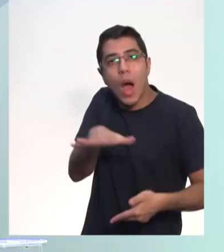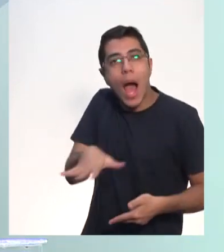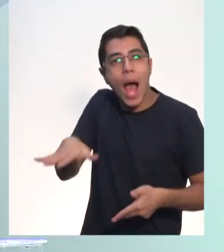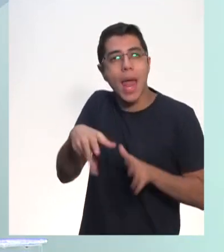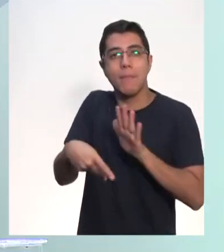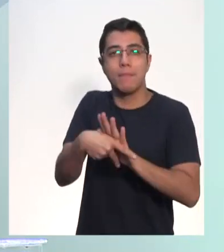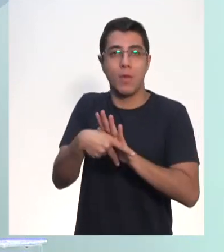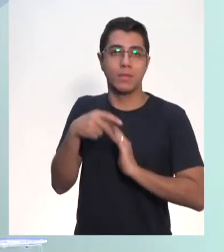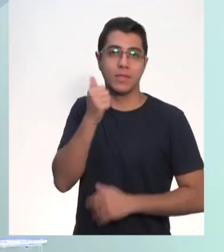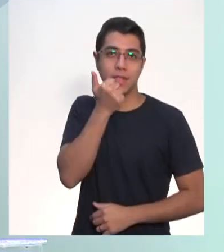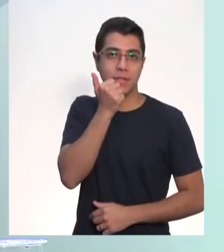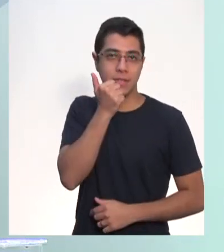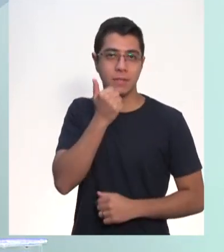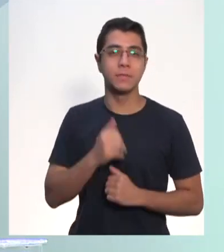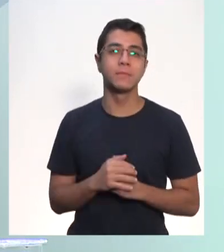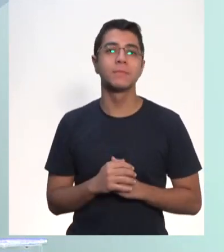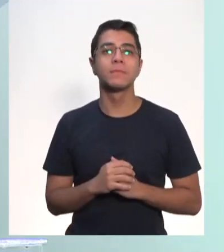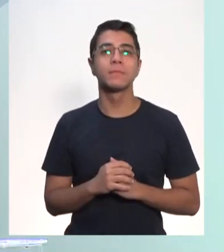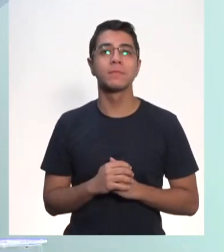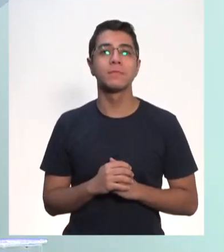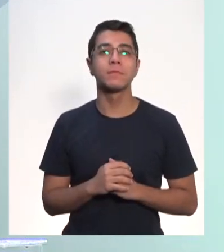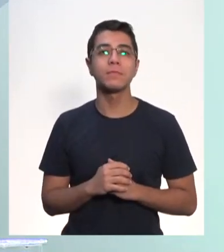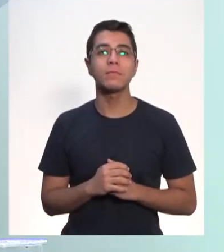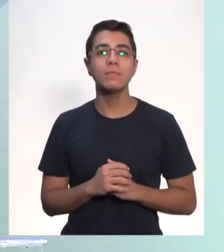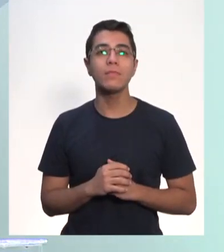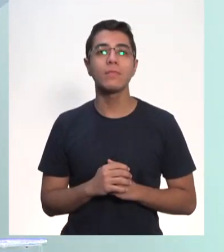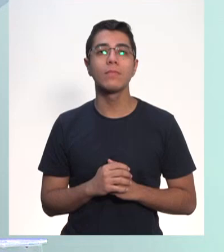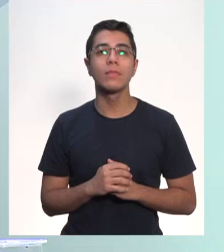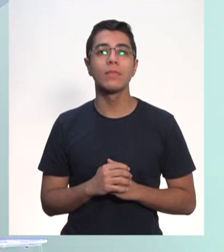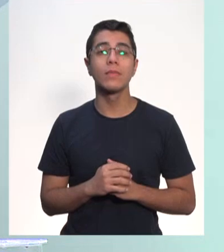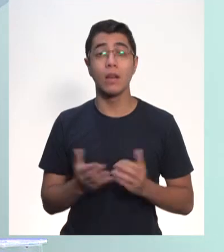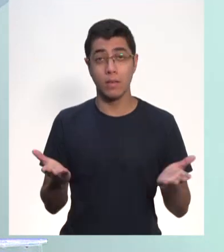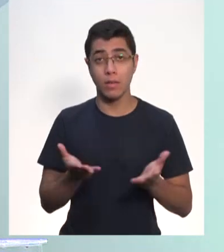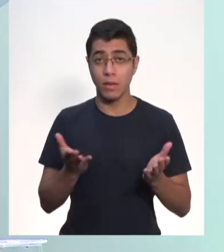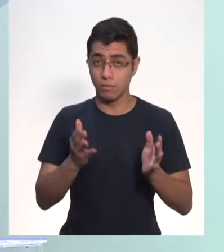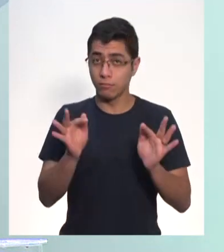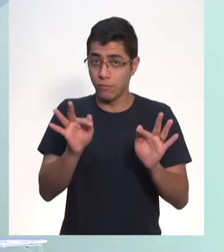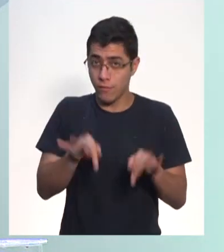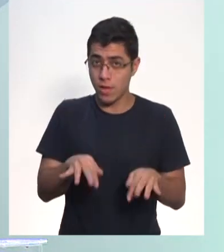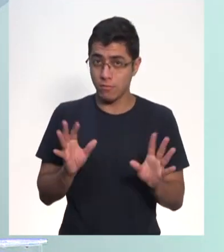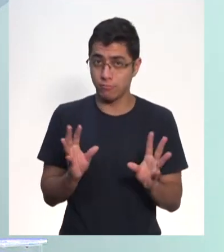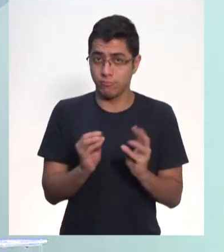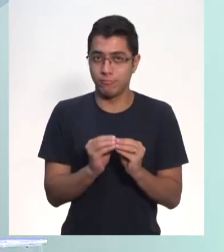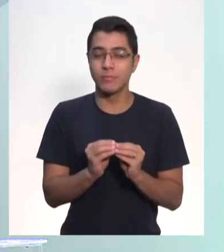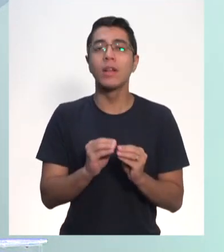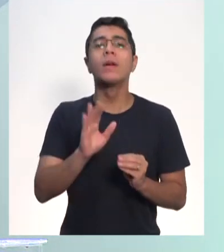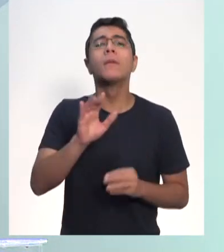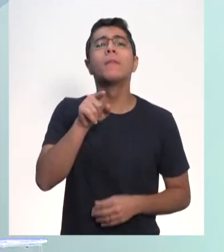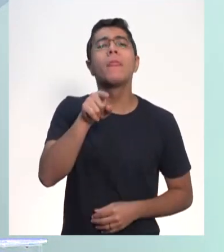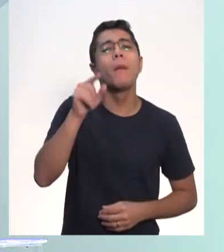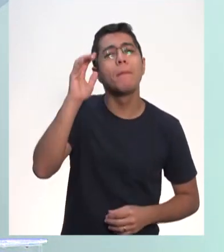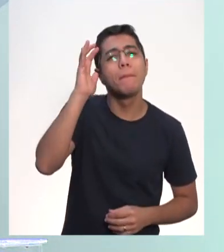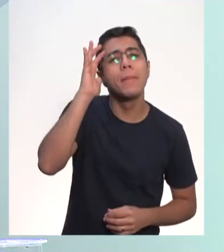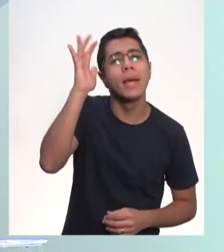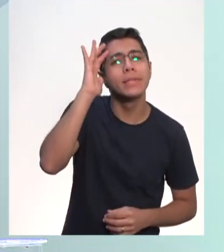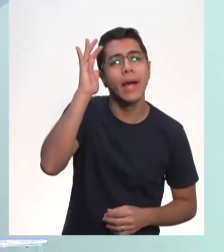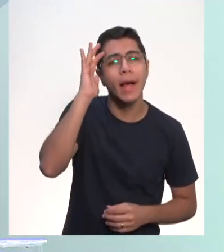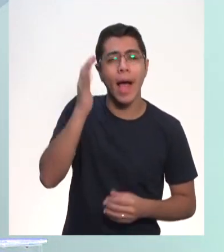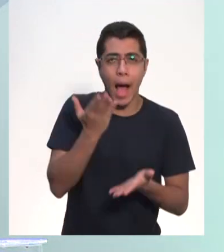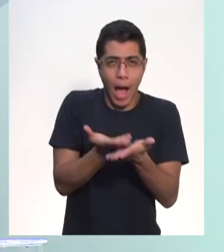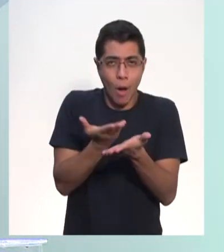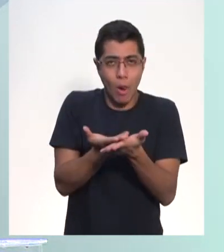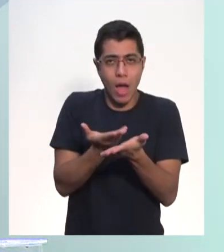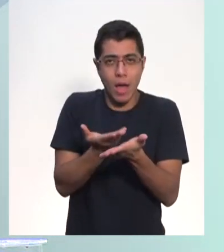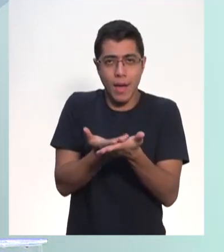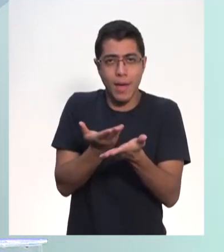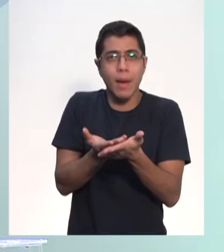E, para finalizar, a gente pensando um pouquinho no planejamento da aula, né, as equipes de ensino médio elas